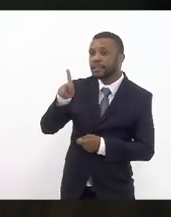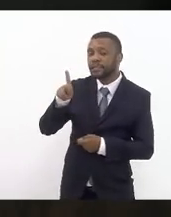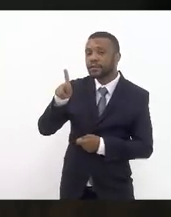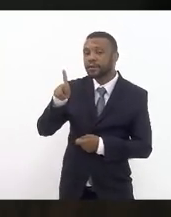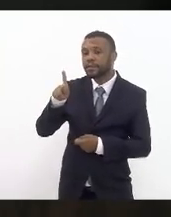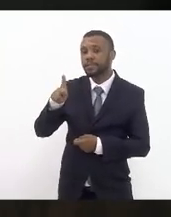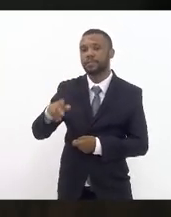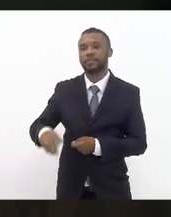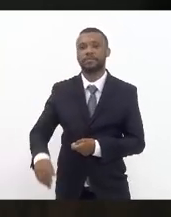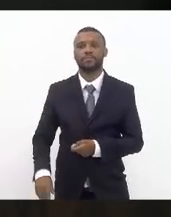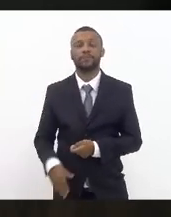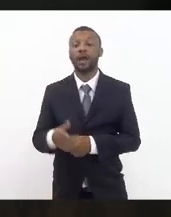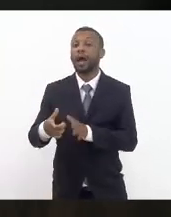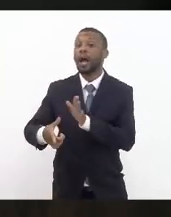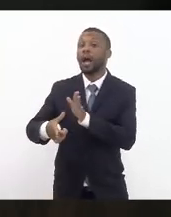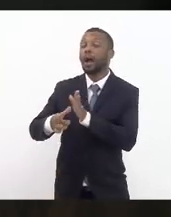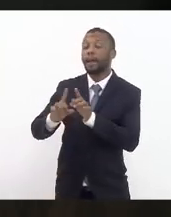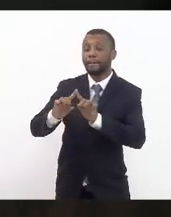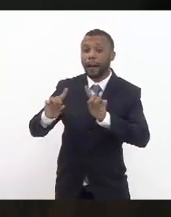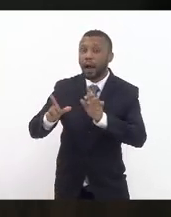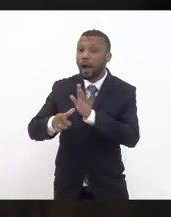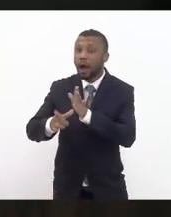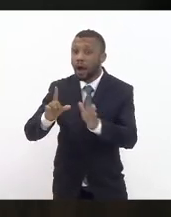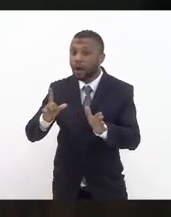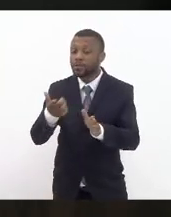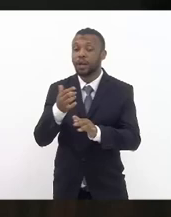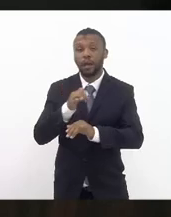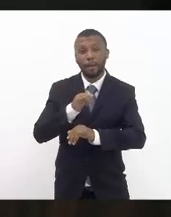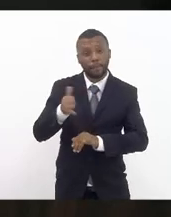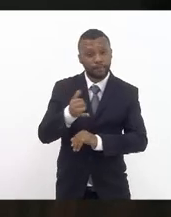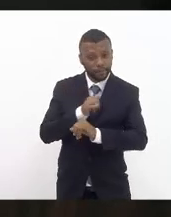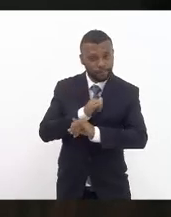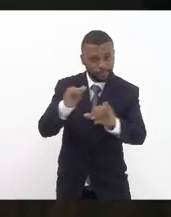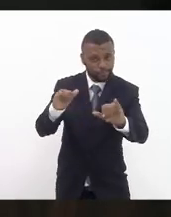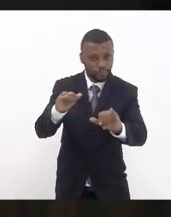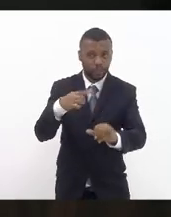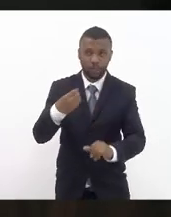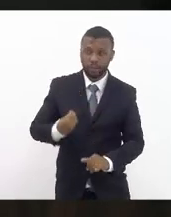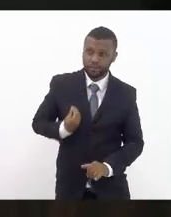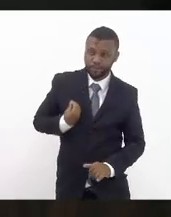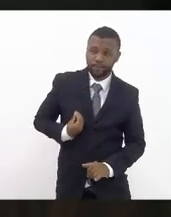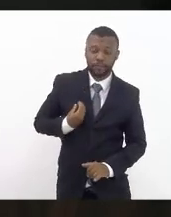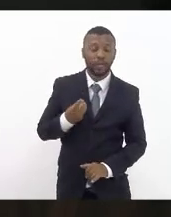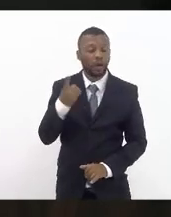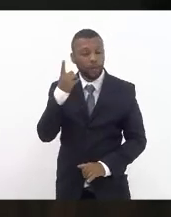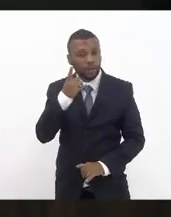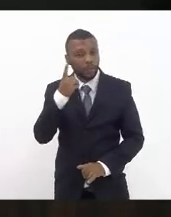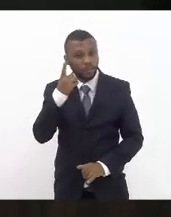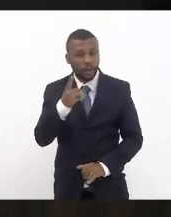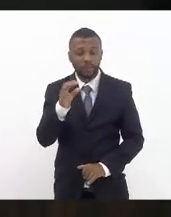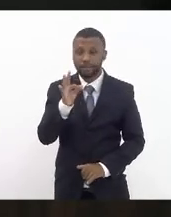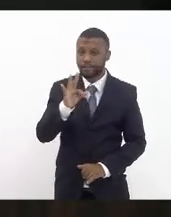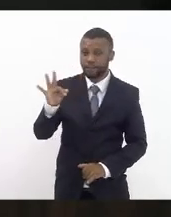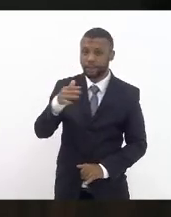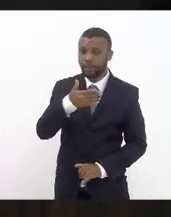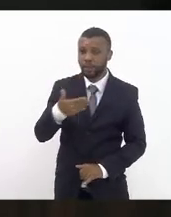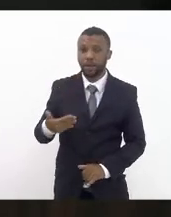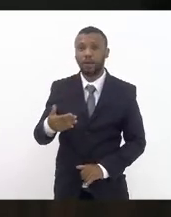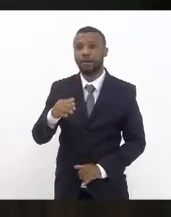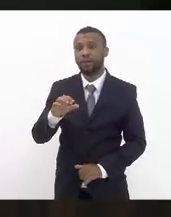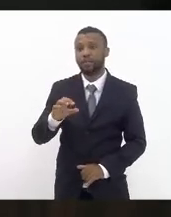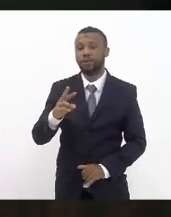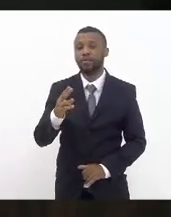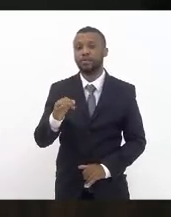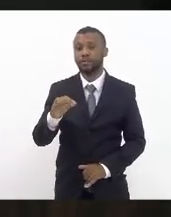Deputado Valdec, antes, porém, está presente conosco aqui deputado federal Chico D'Ângelo, um amigo